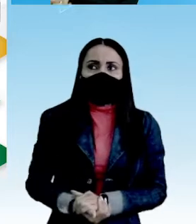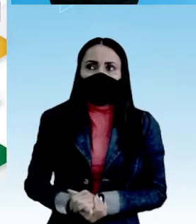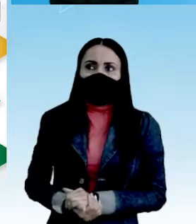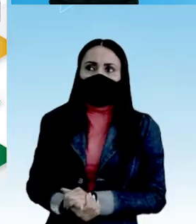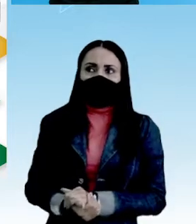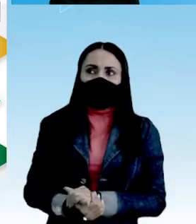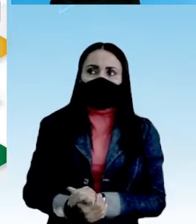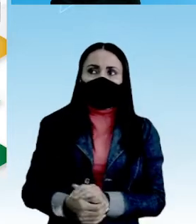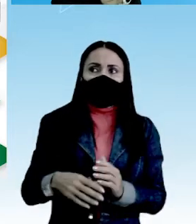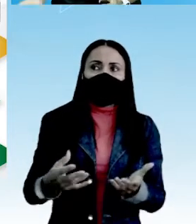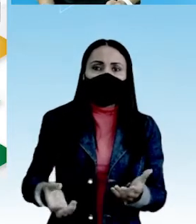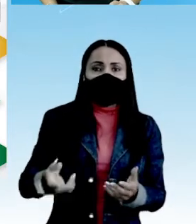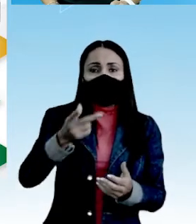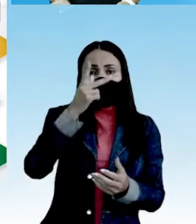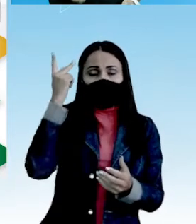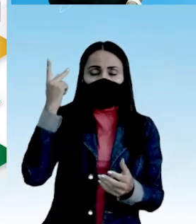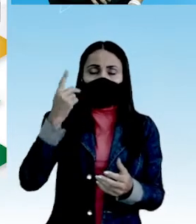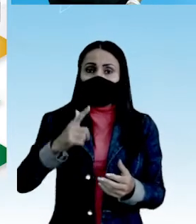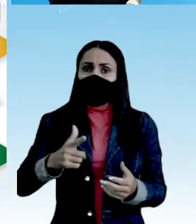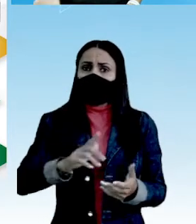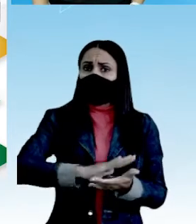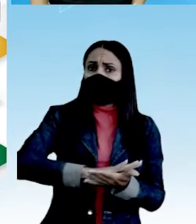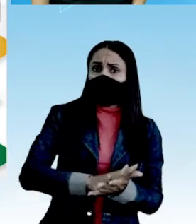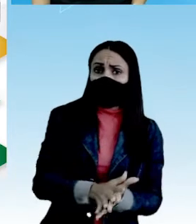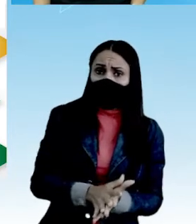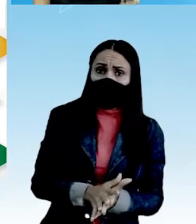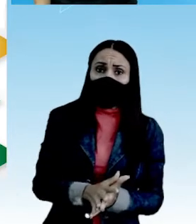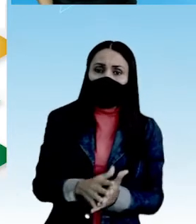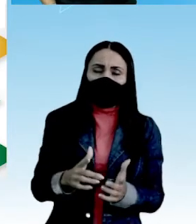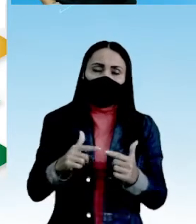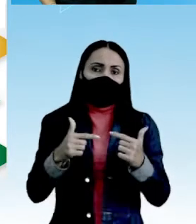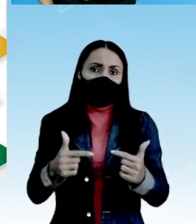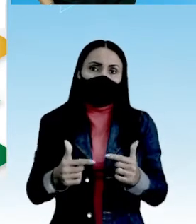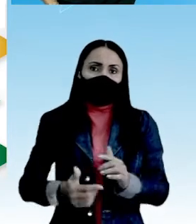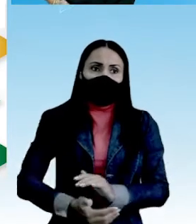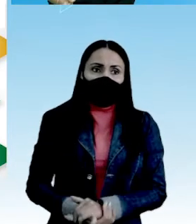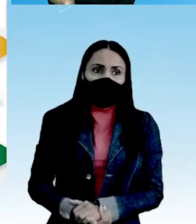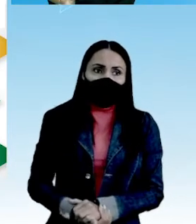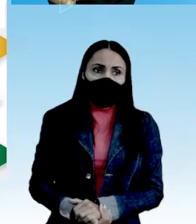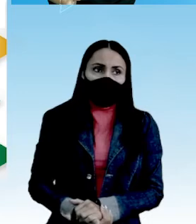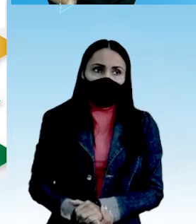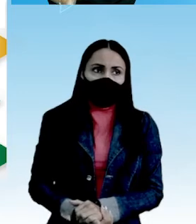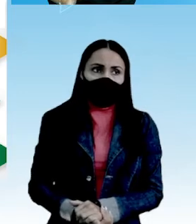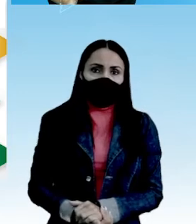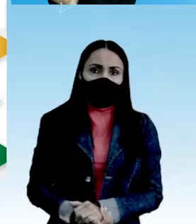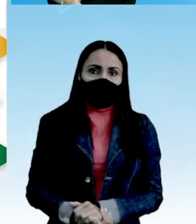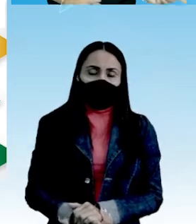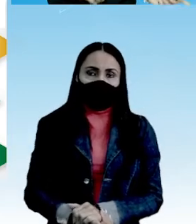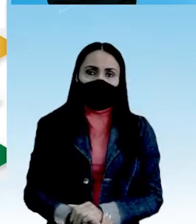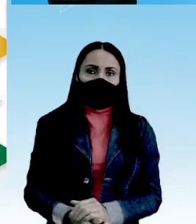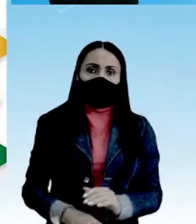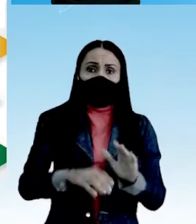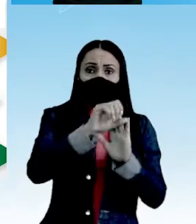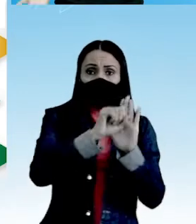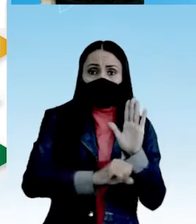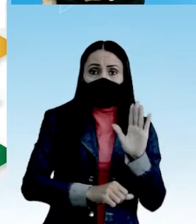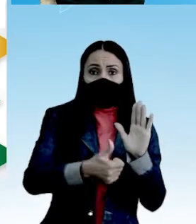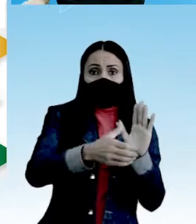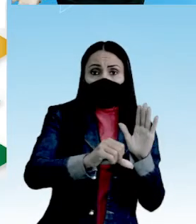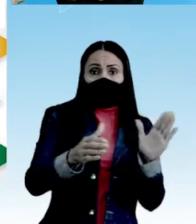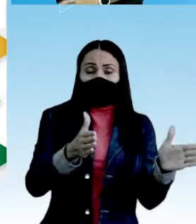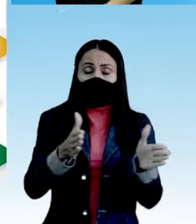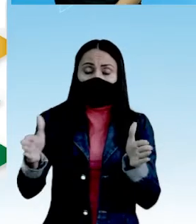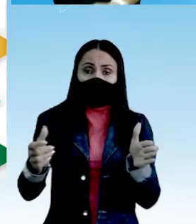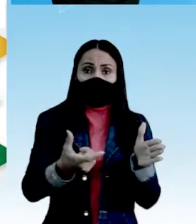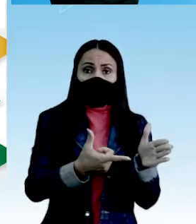ela era uma pessoa sem preconceitos e bem lutadora. Na virada do século XIX para o século XX,